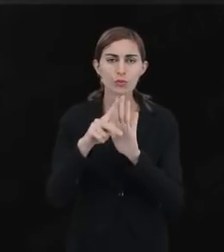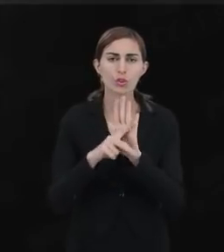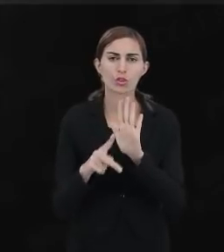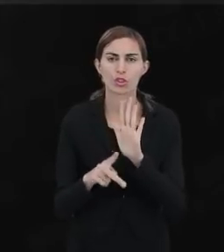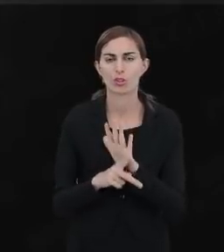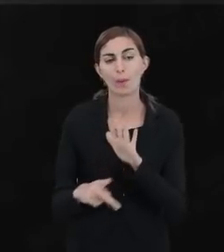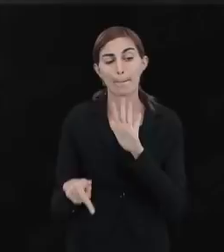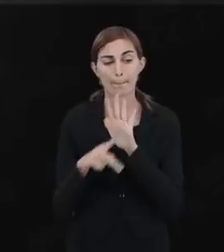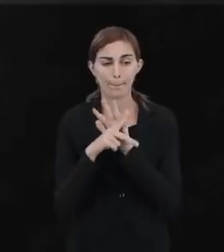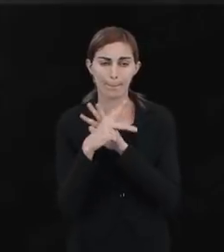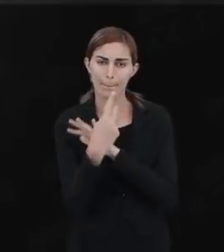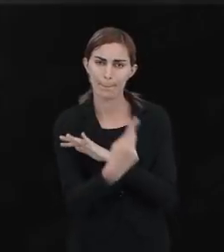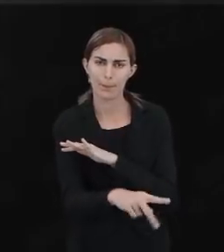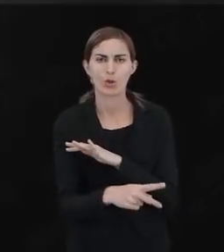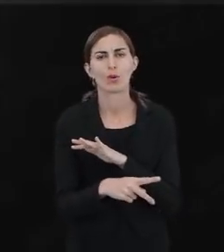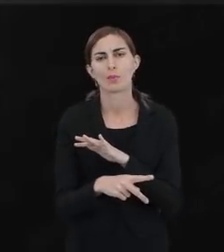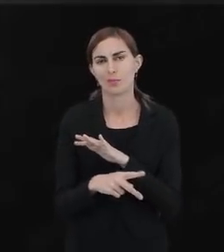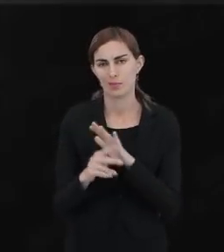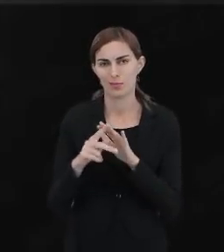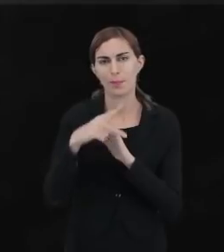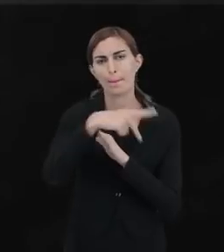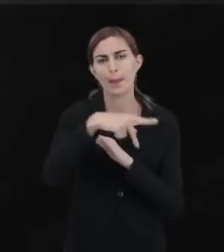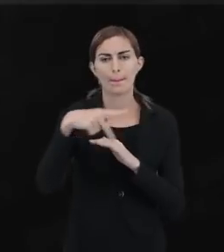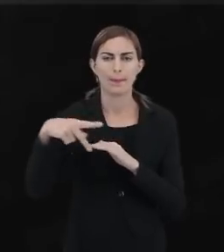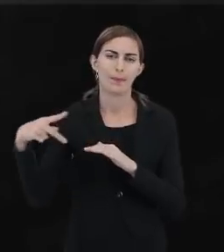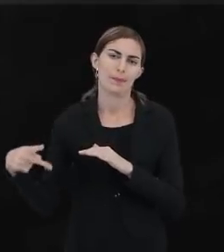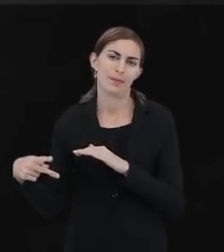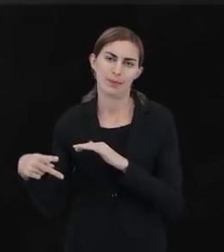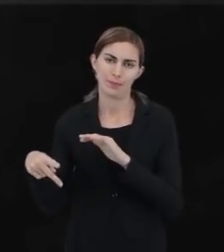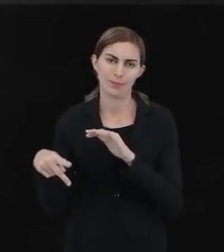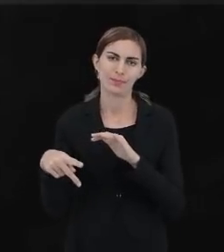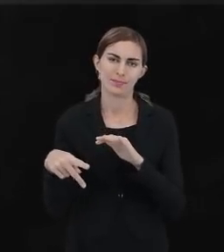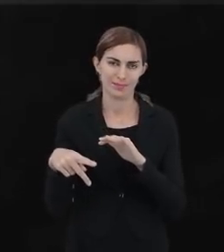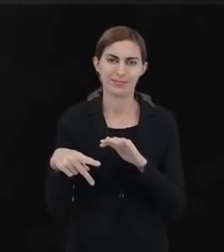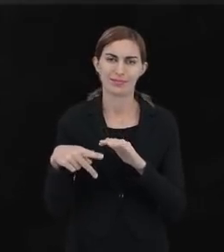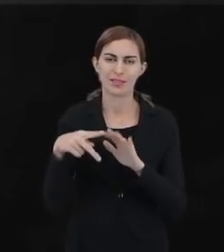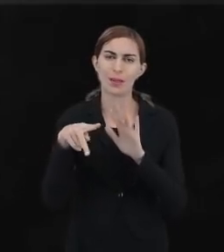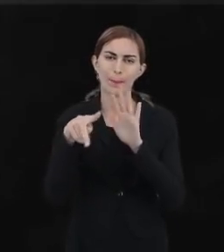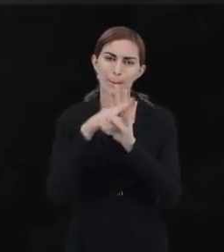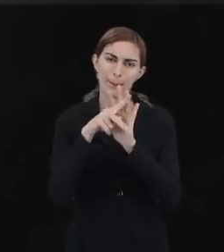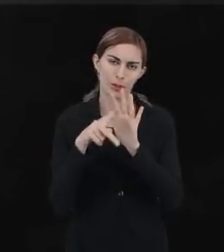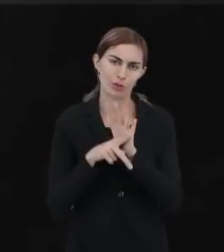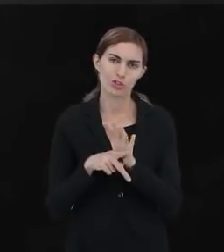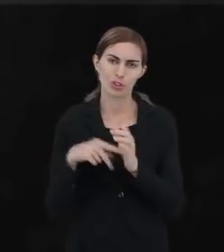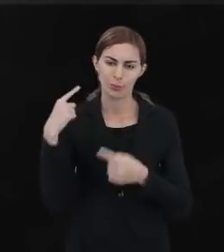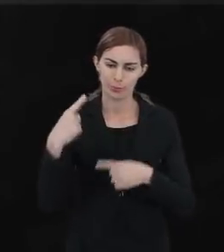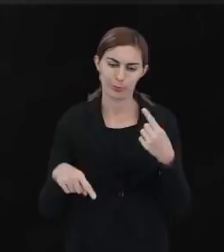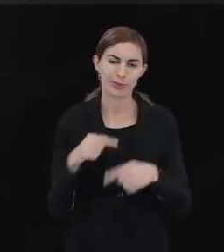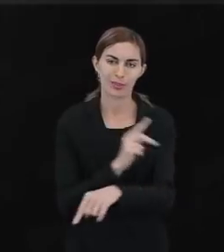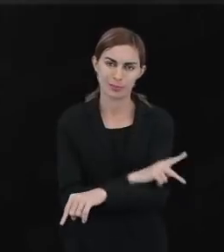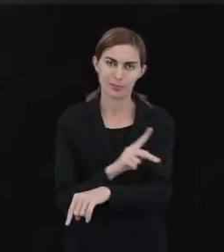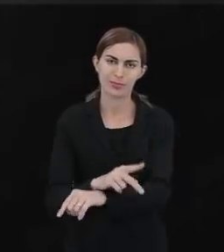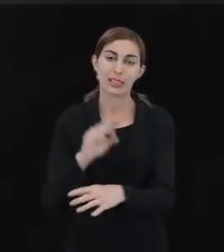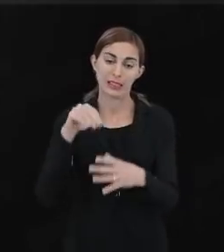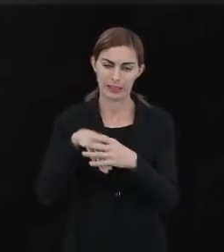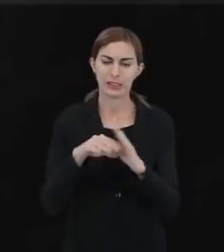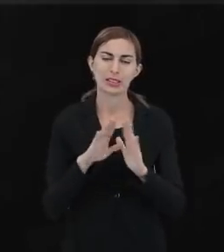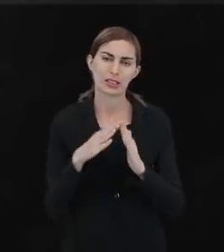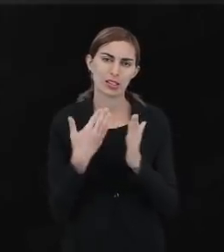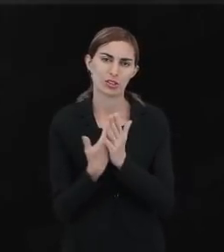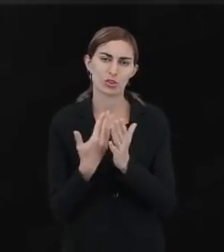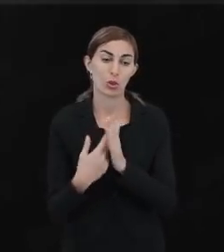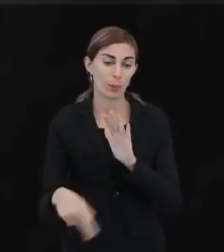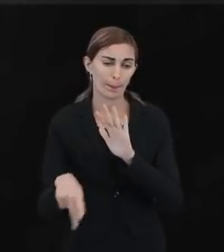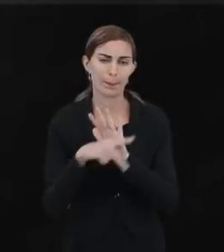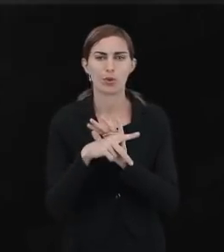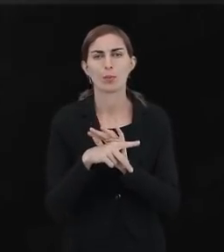próprio da escola do projeto político pedagógico da escola e o diretor tem um papel fundamental